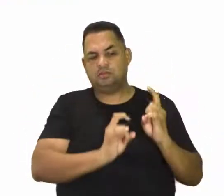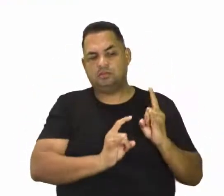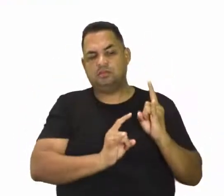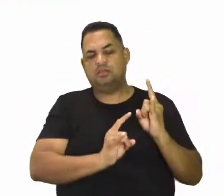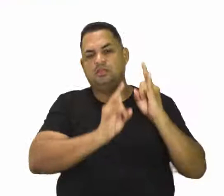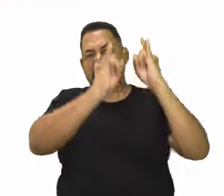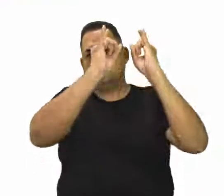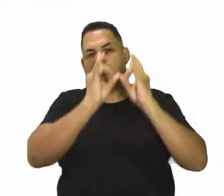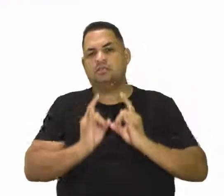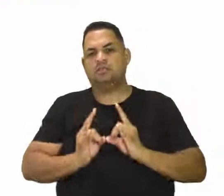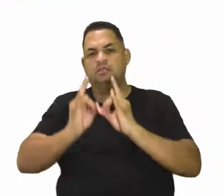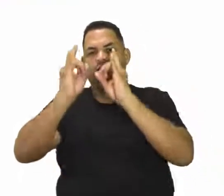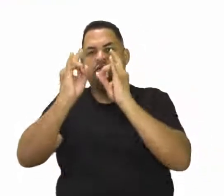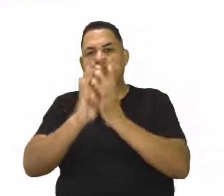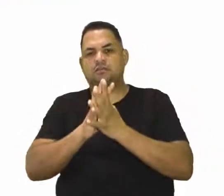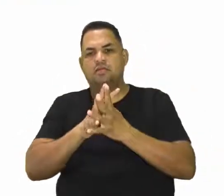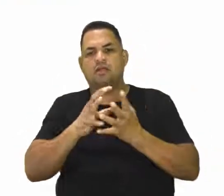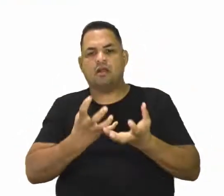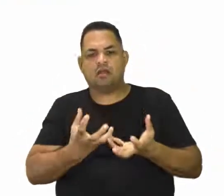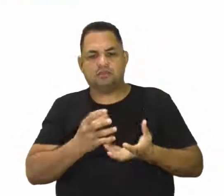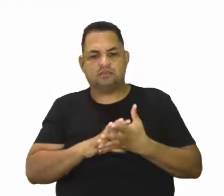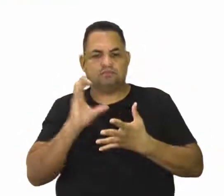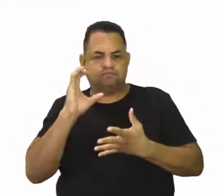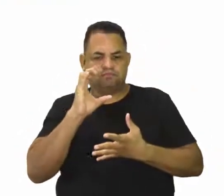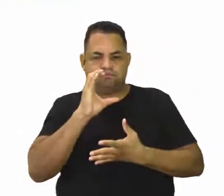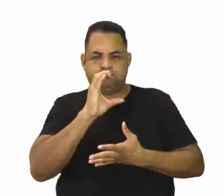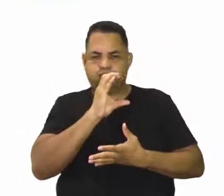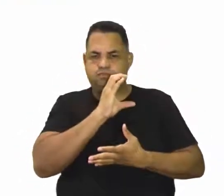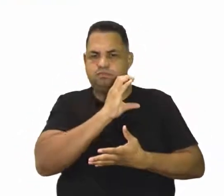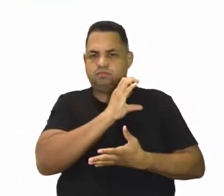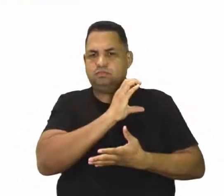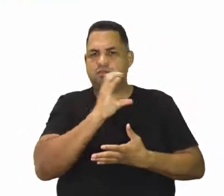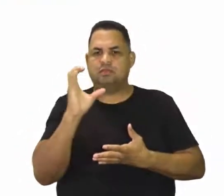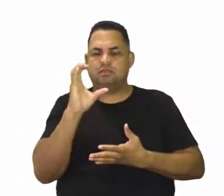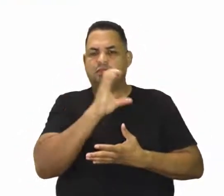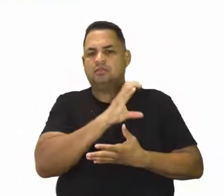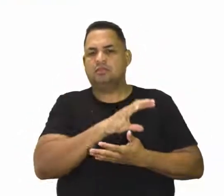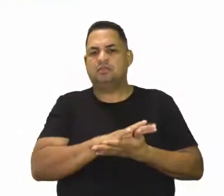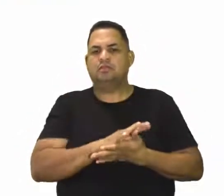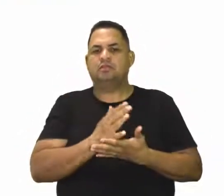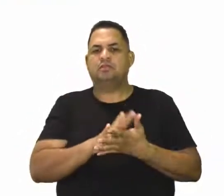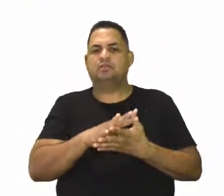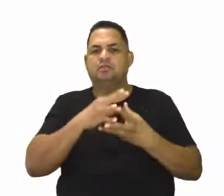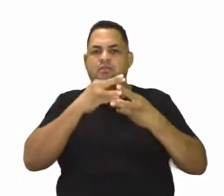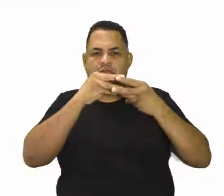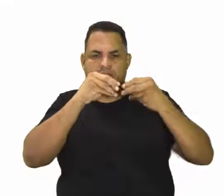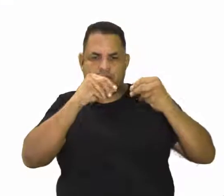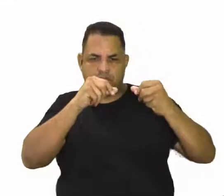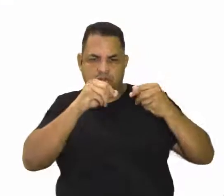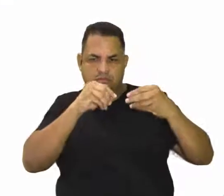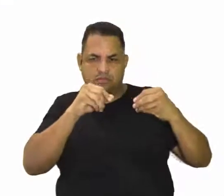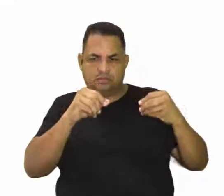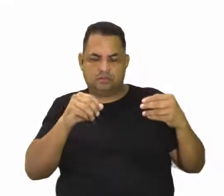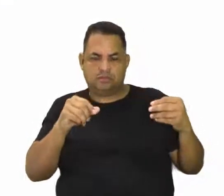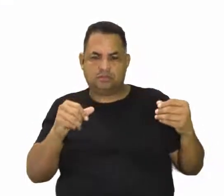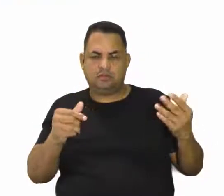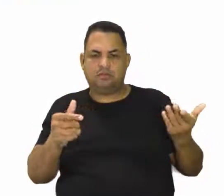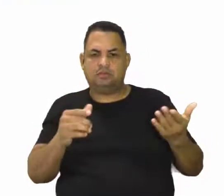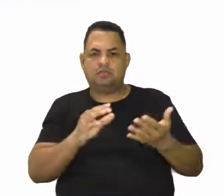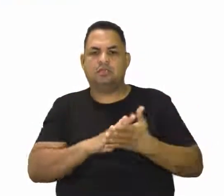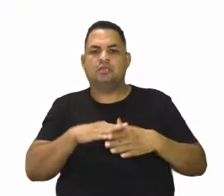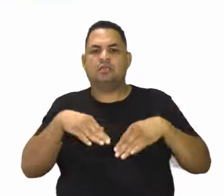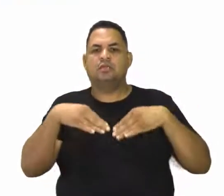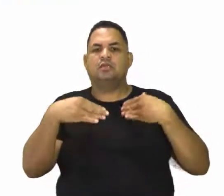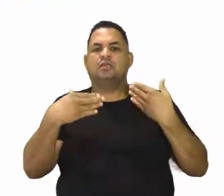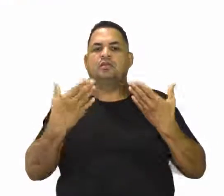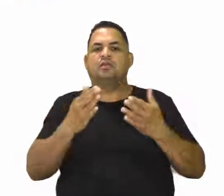aço ele acaba esquentando ou o outro as palavras desse temperando a E aí